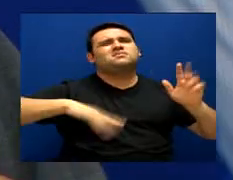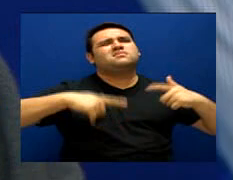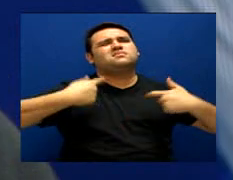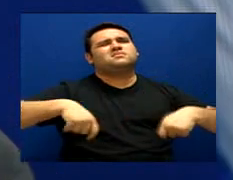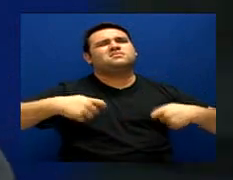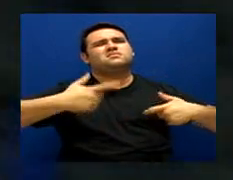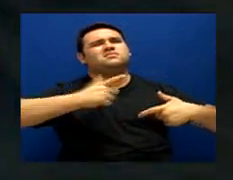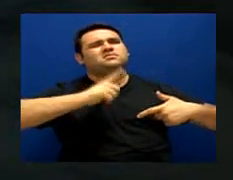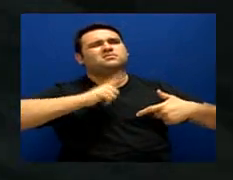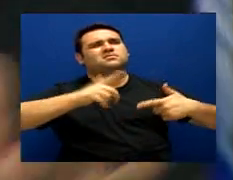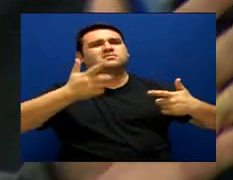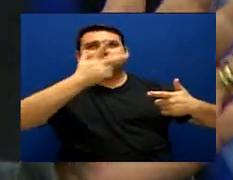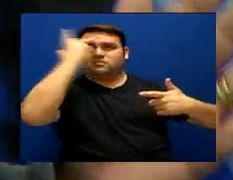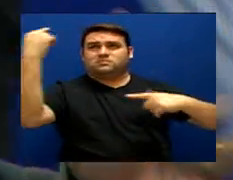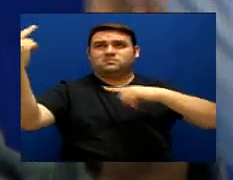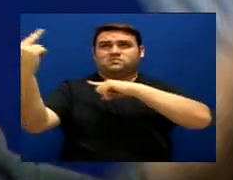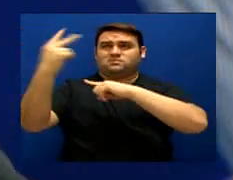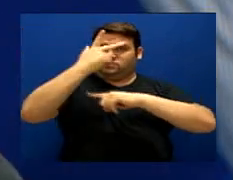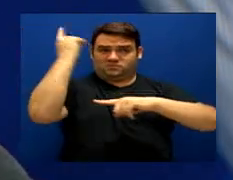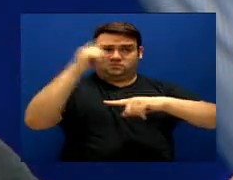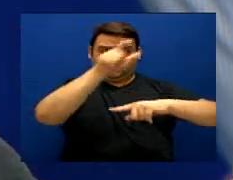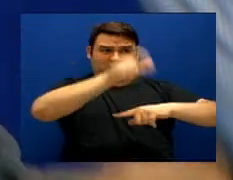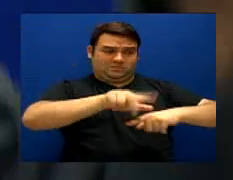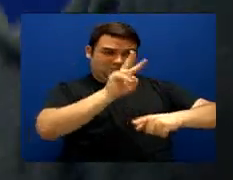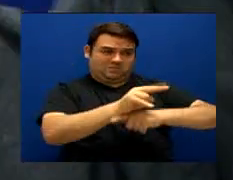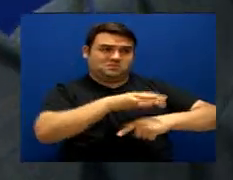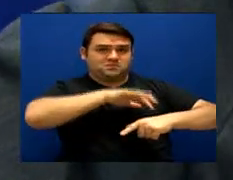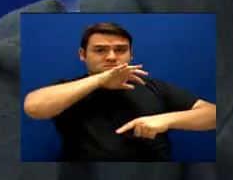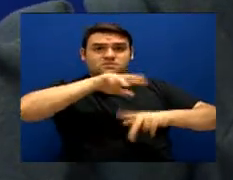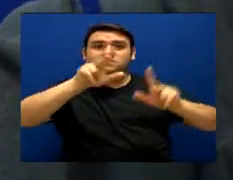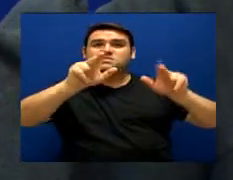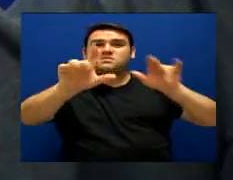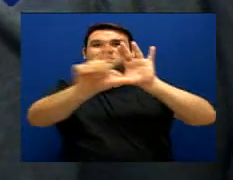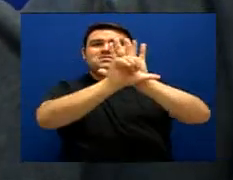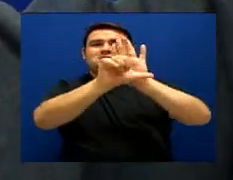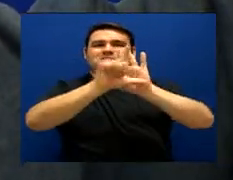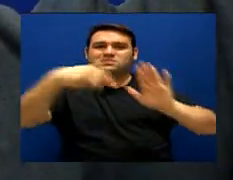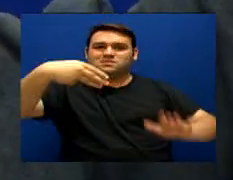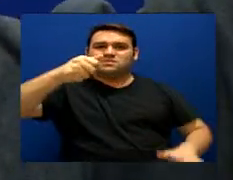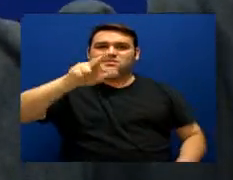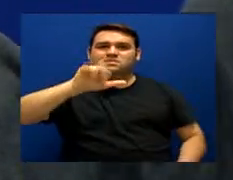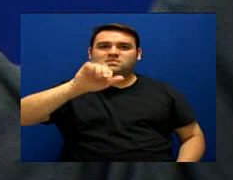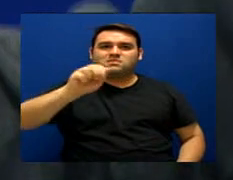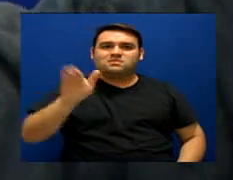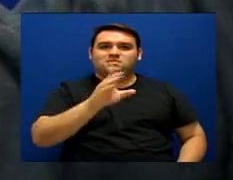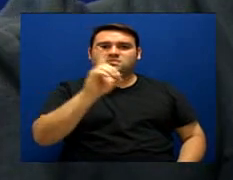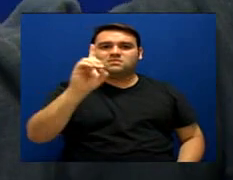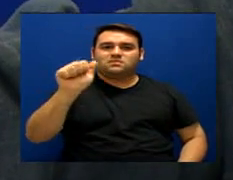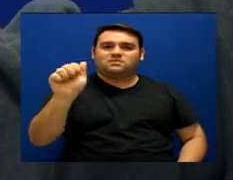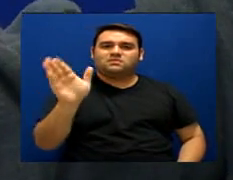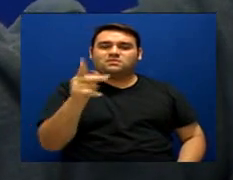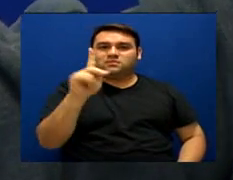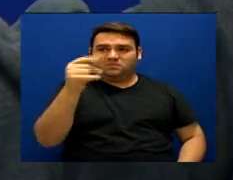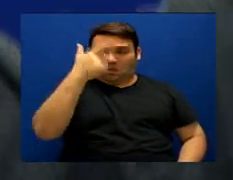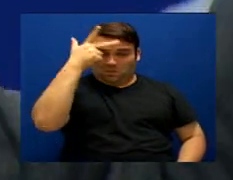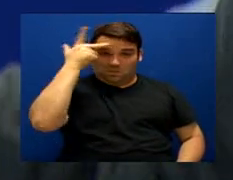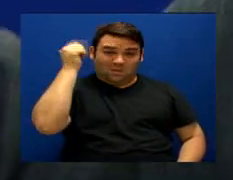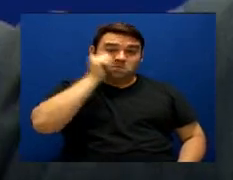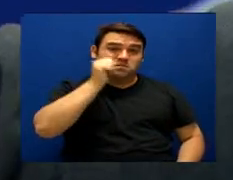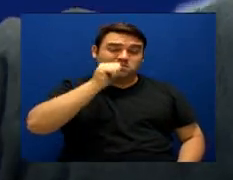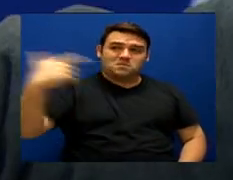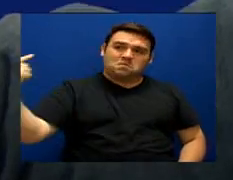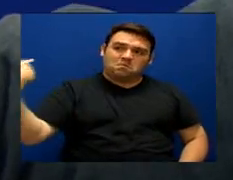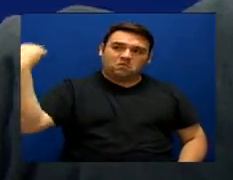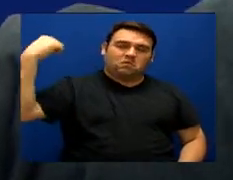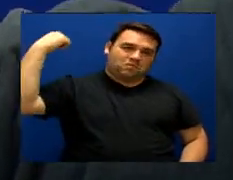ter um protetor vai ter que morrer, igual foi a lei Maria da Penha? Né? Ela teve que levar um tiro, cair